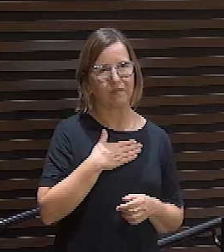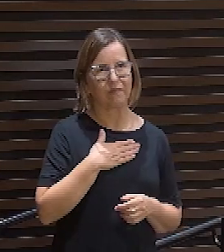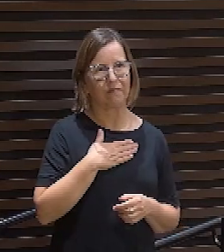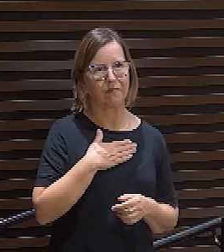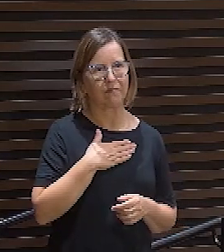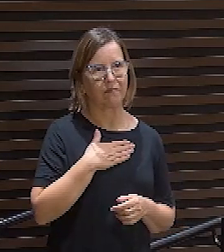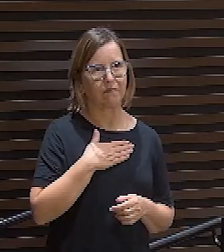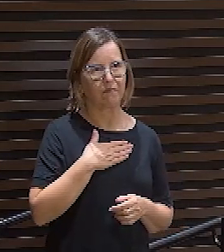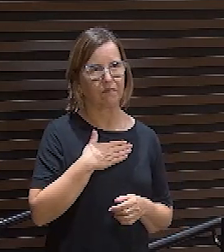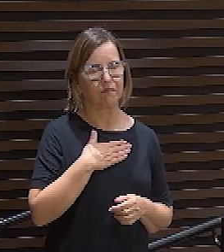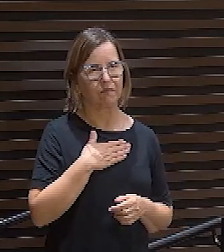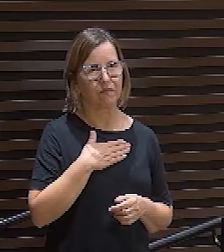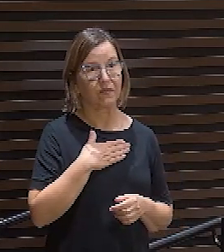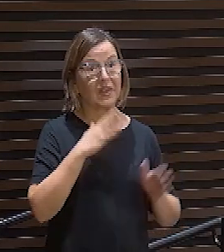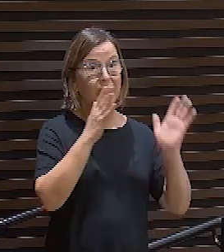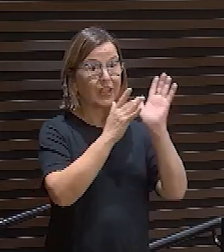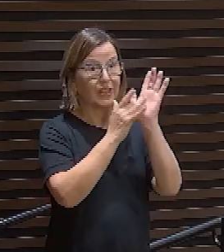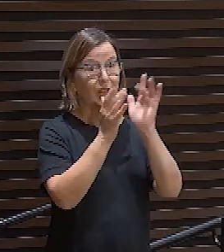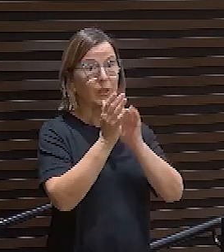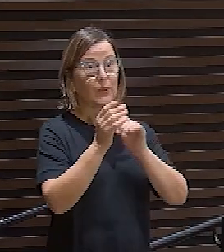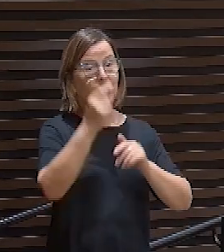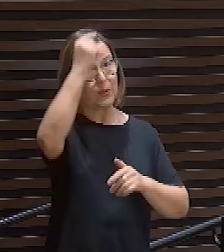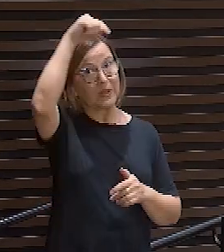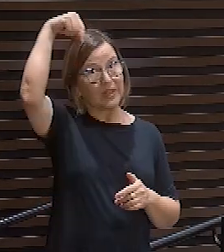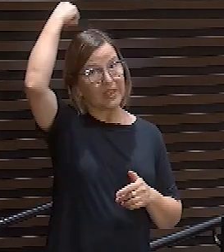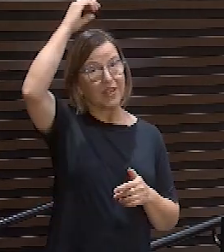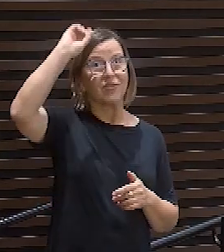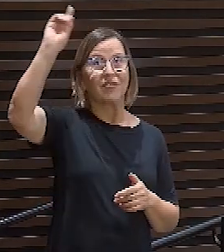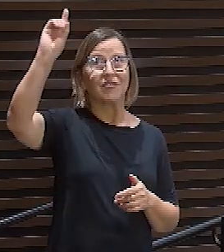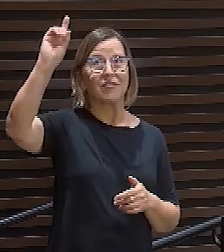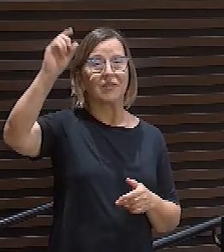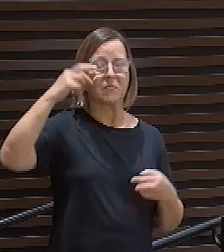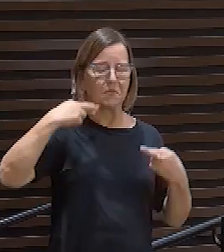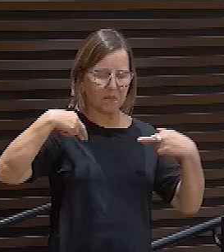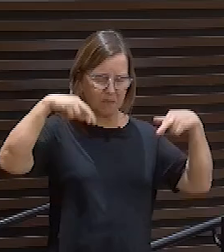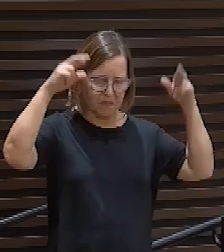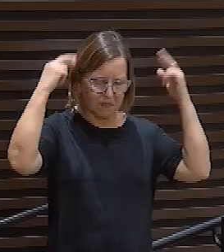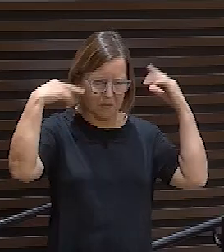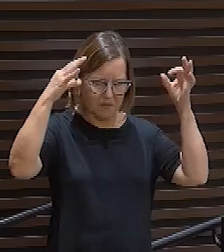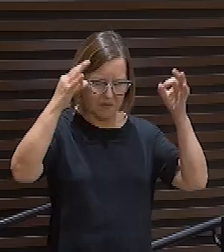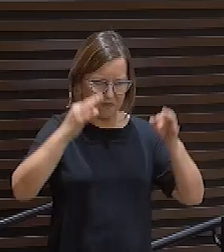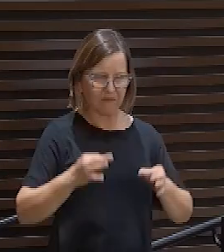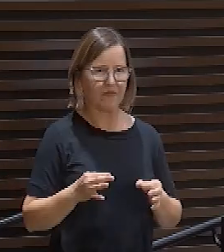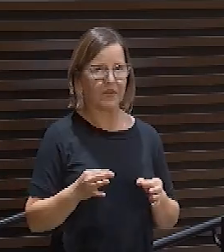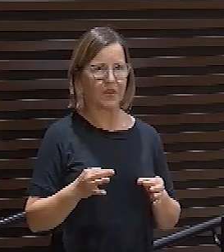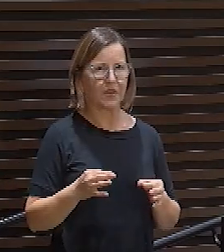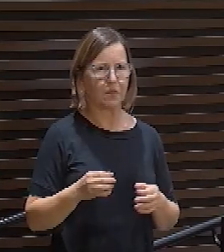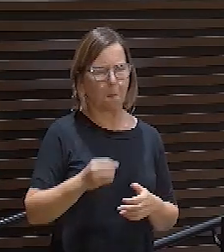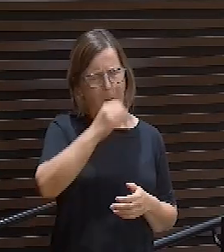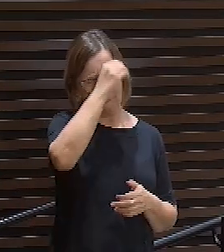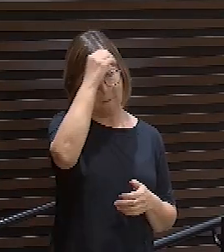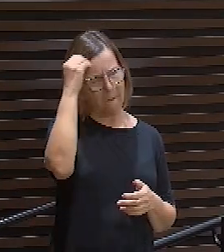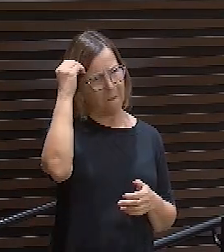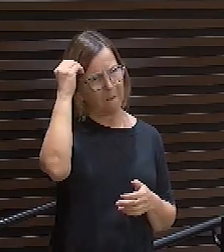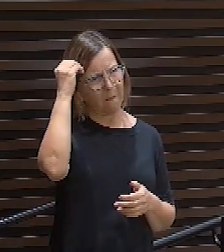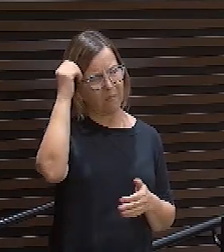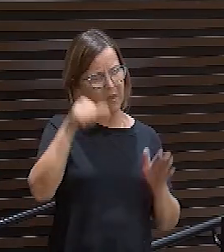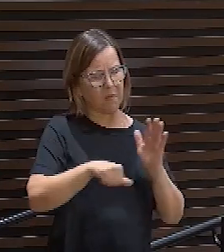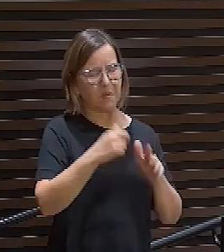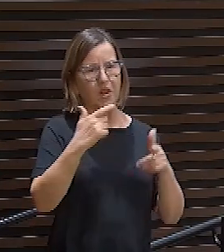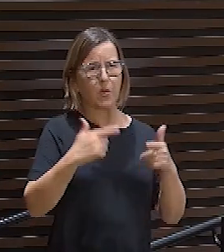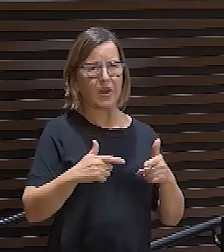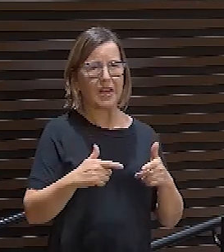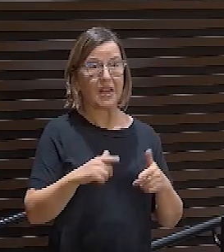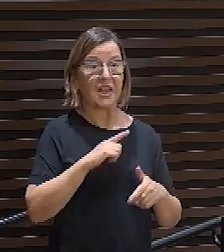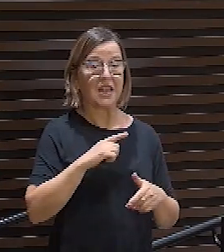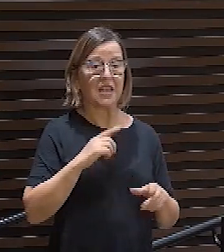Ele é o Santo de Deus, o Cordeiro perfeito. Ele é o inocente, o primogênito que tem direito sobre todas